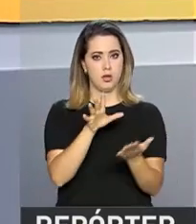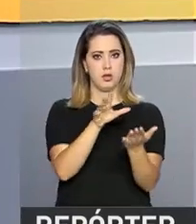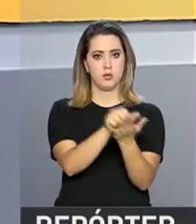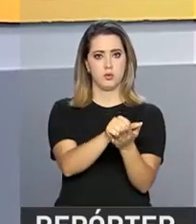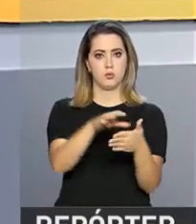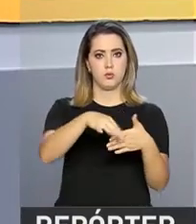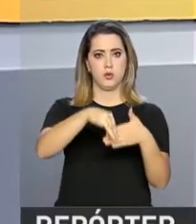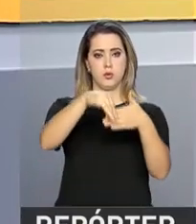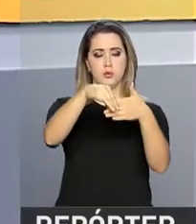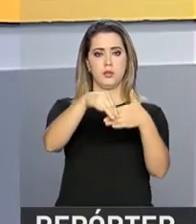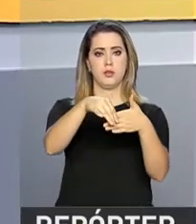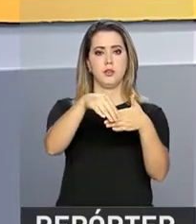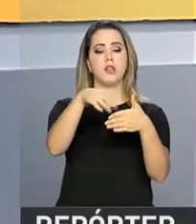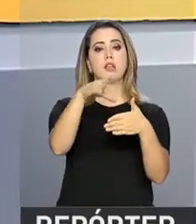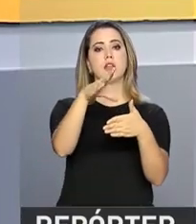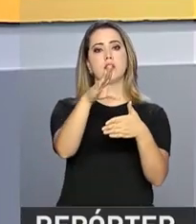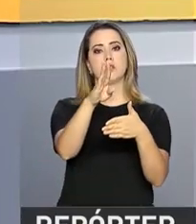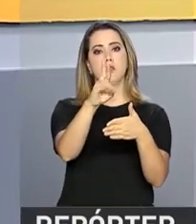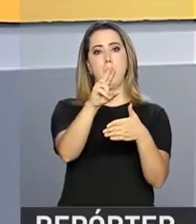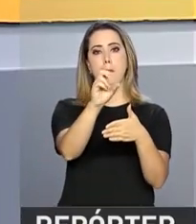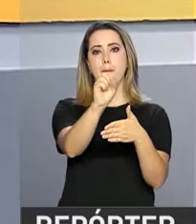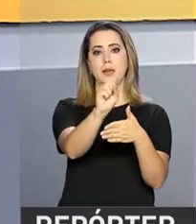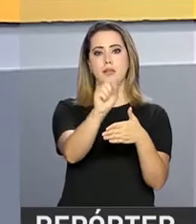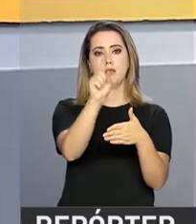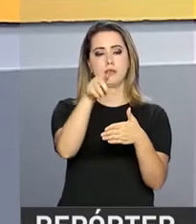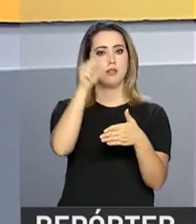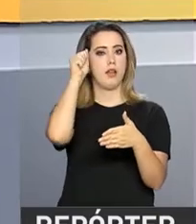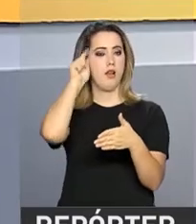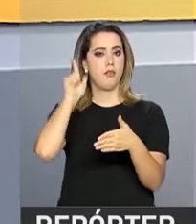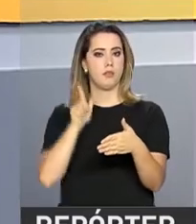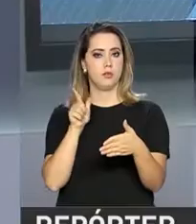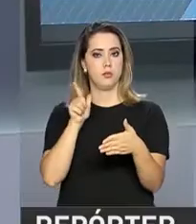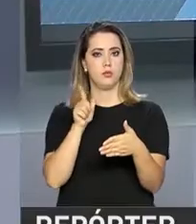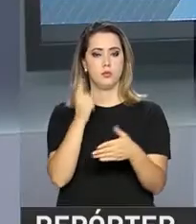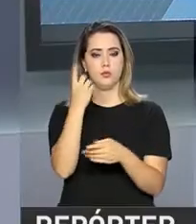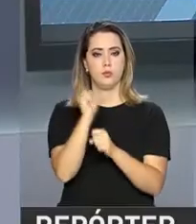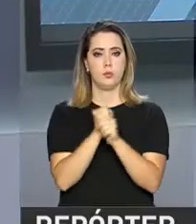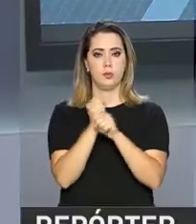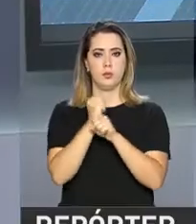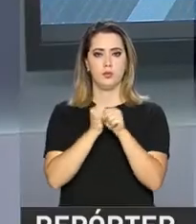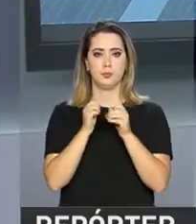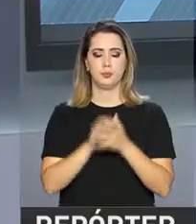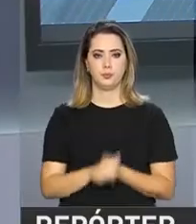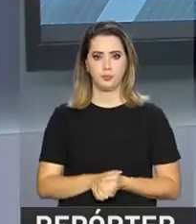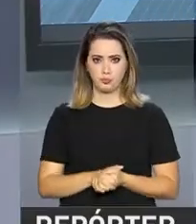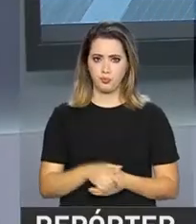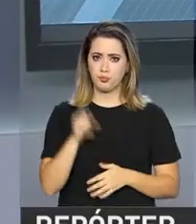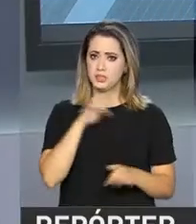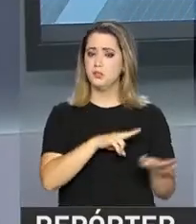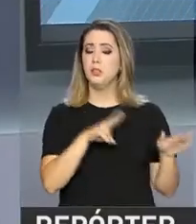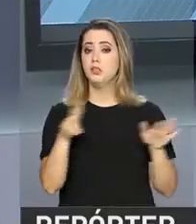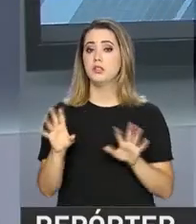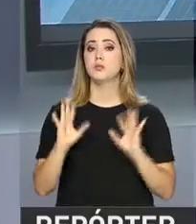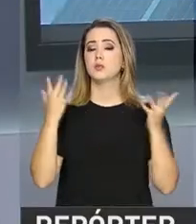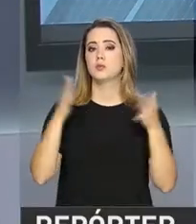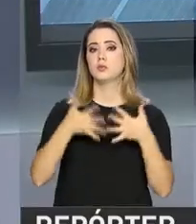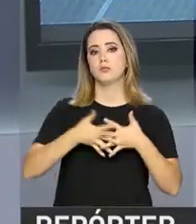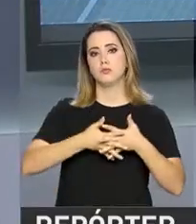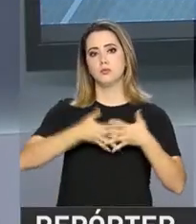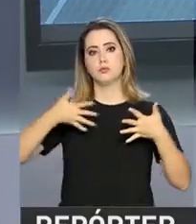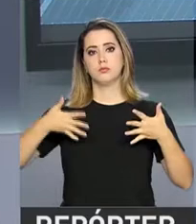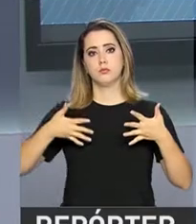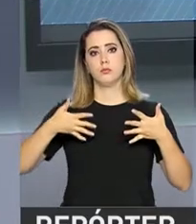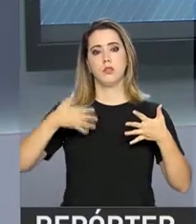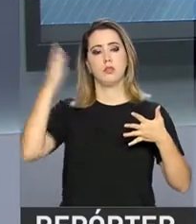a coordenação do BRICS pelo prazo de 1 ano é a África do Sul. Na semana em que se comemora o Dia da Independência do Brasil,